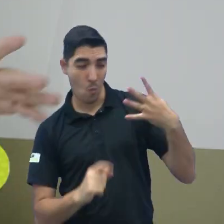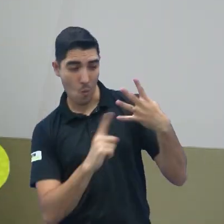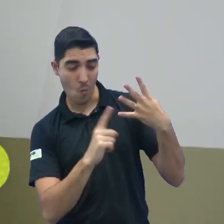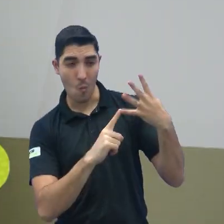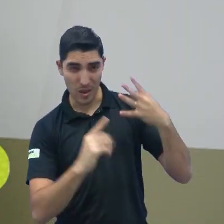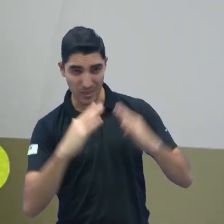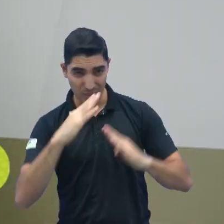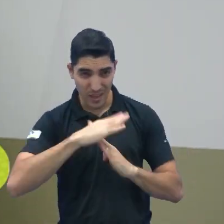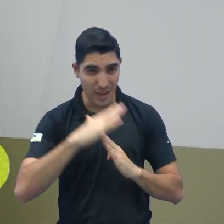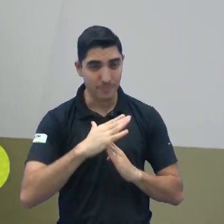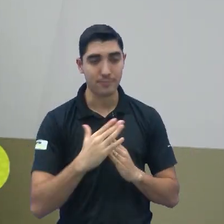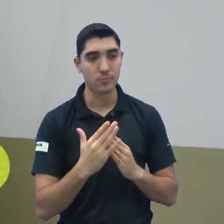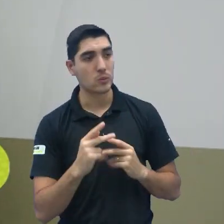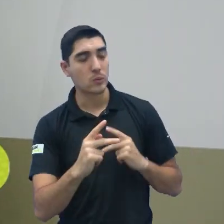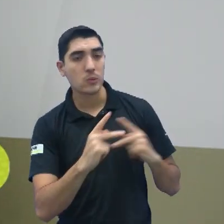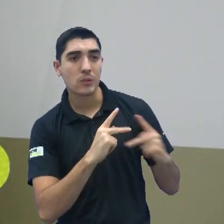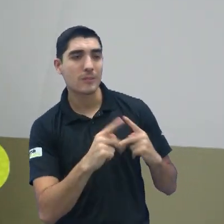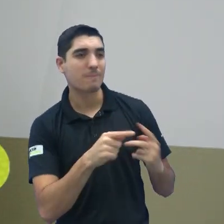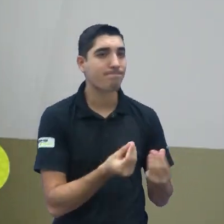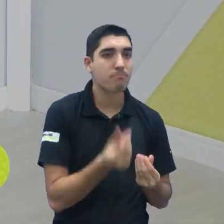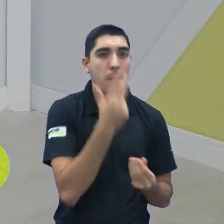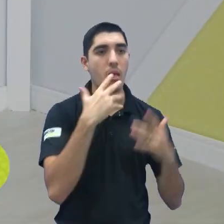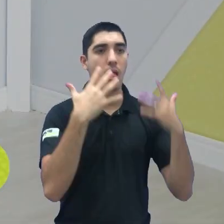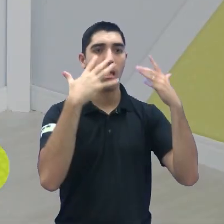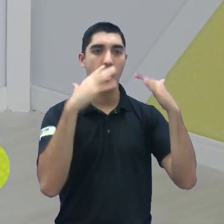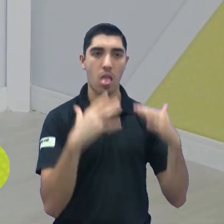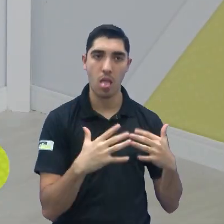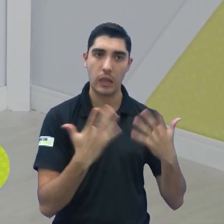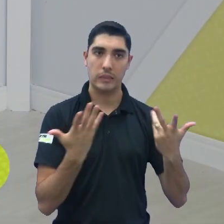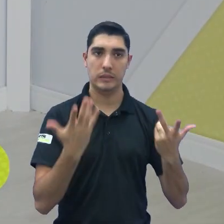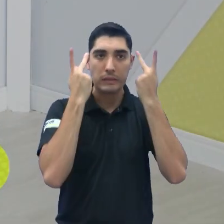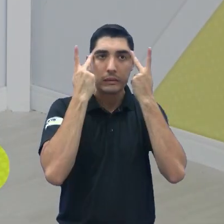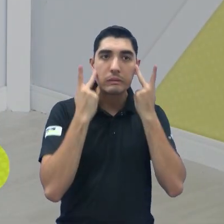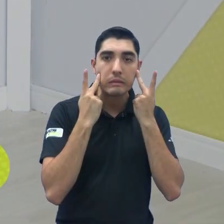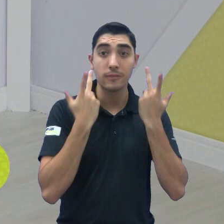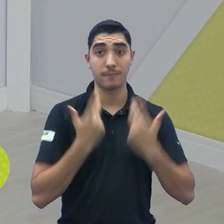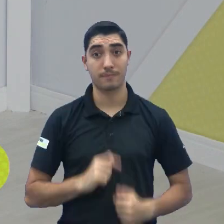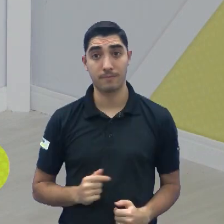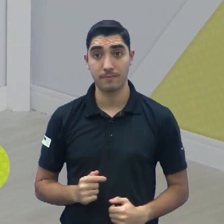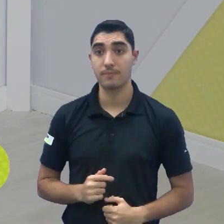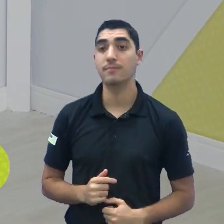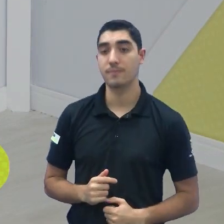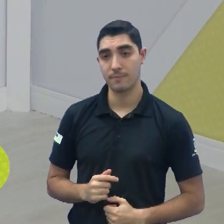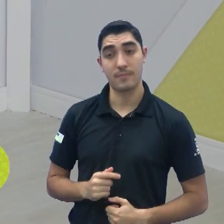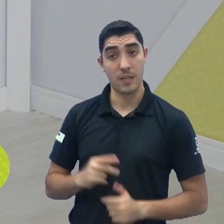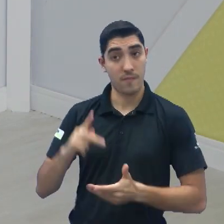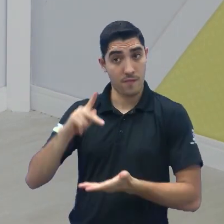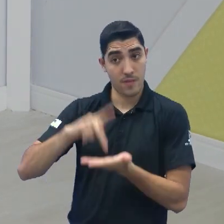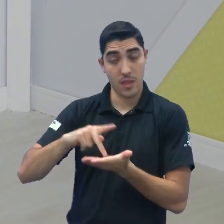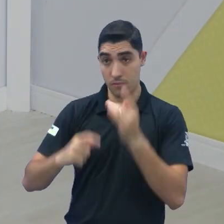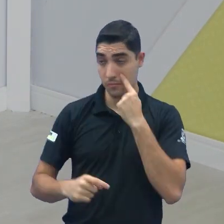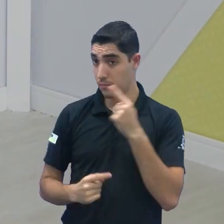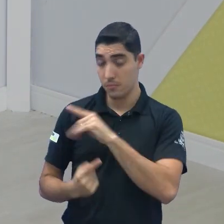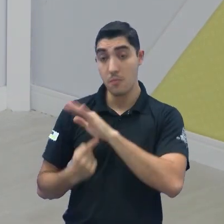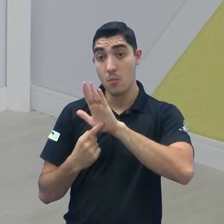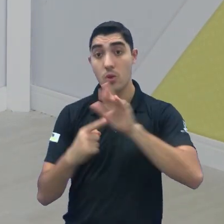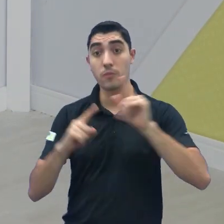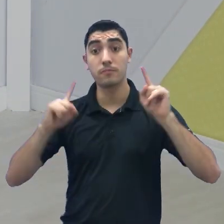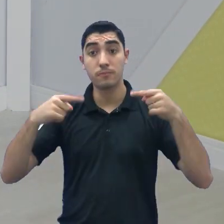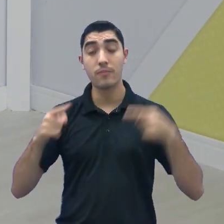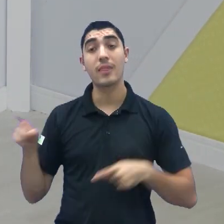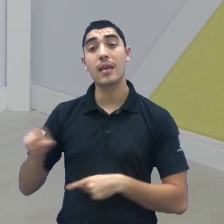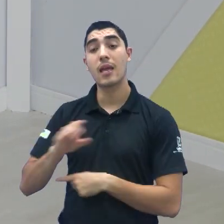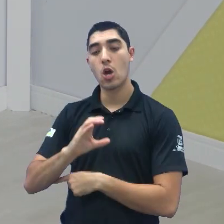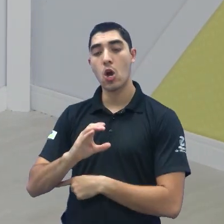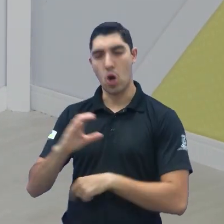trabalho para o Cris Amed fazer para a próxima partida de amanhã. Com certeza, parada duríssima. Matheus, coloca pra gente aqui então os confrontos dessa Copa Super 8,